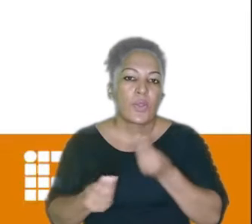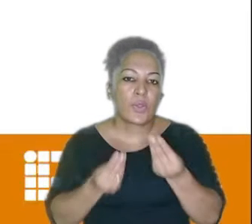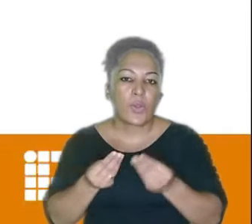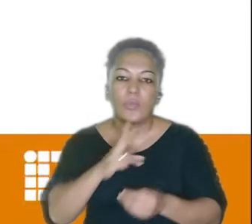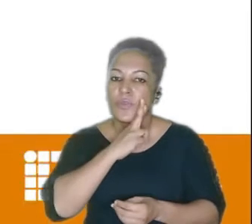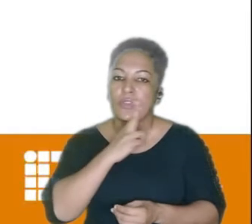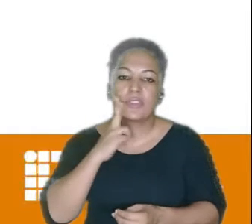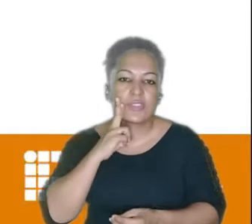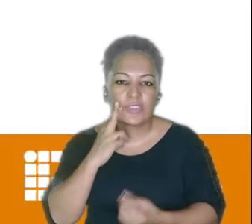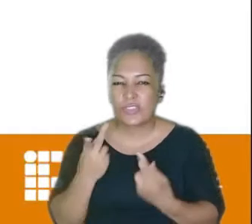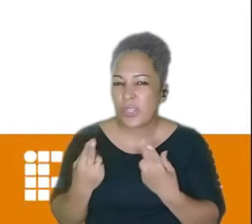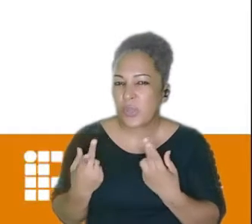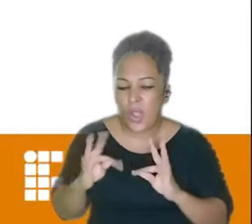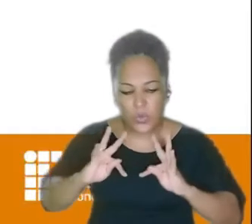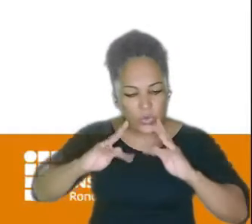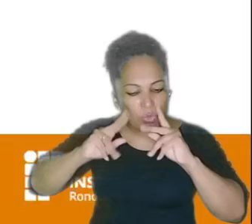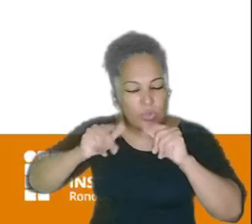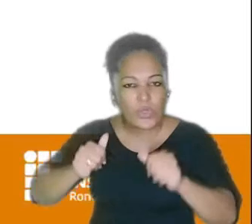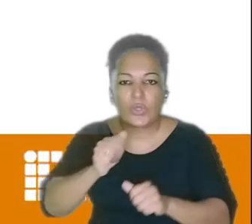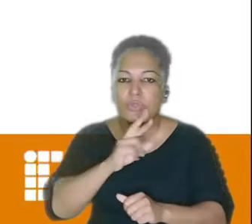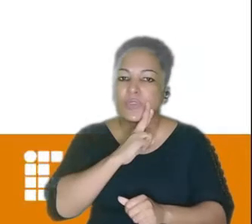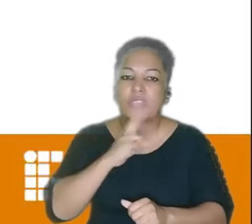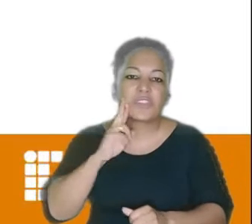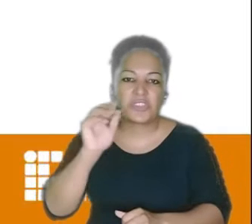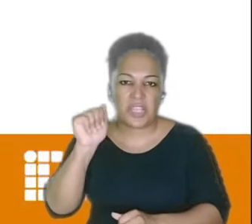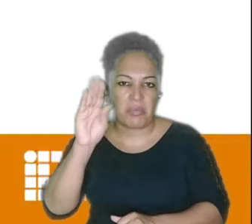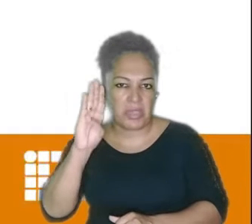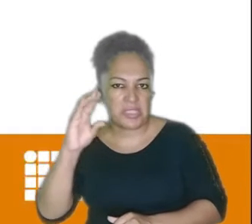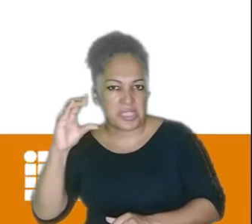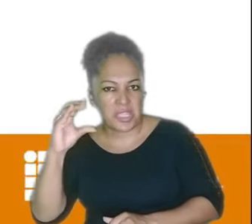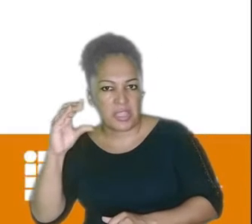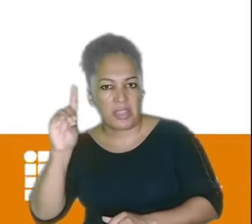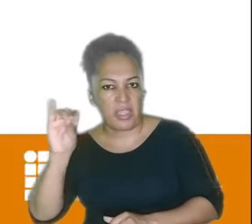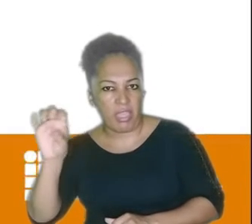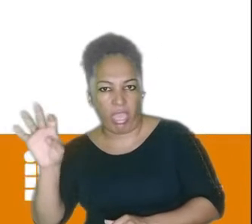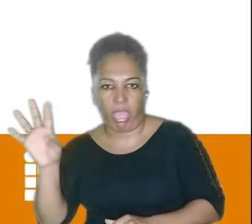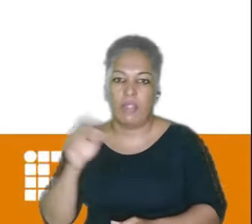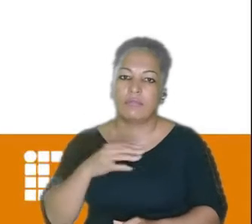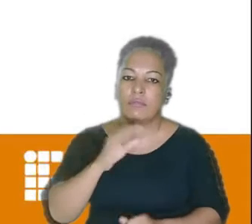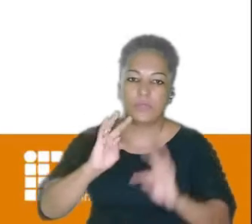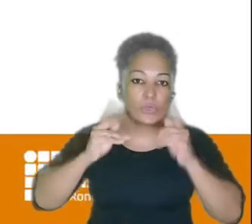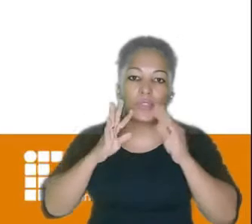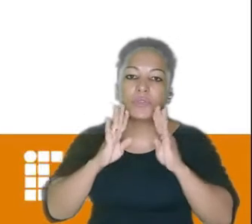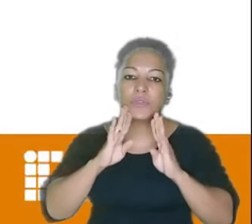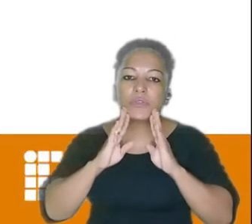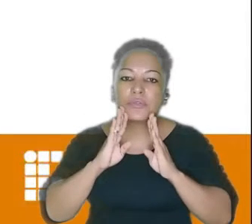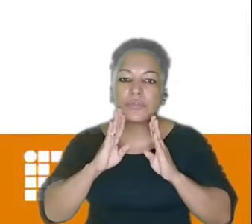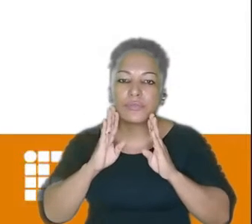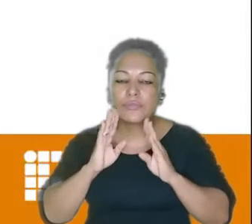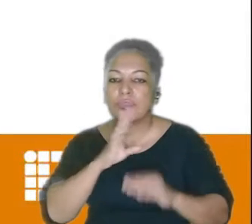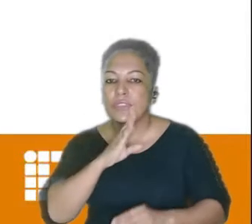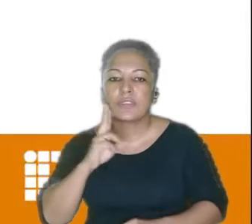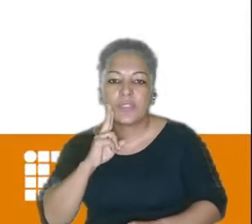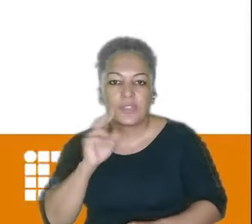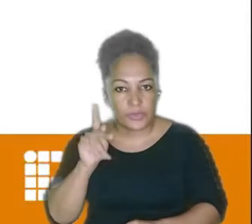torno de restaurante é o mesmo no restaurante A, B, C e D, tá? Deu para entender, né? Eu já tinha explicado